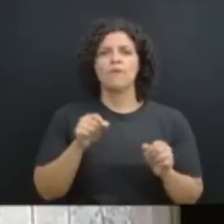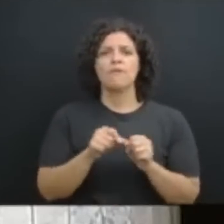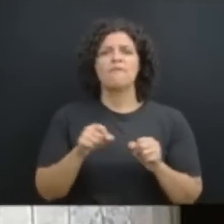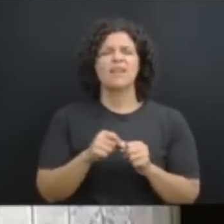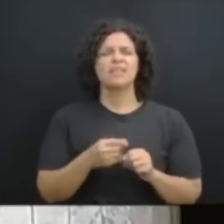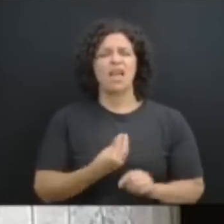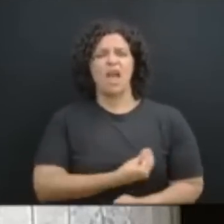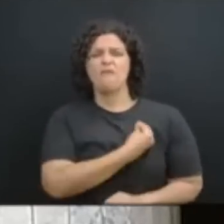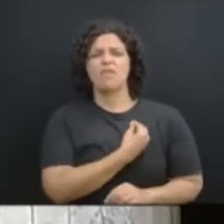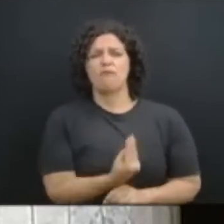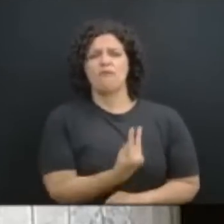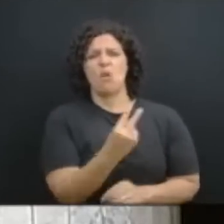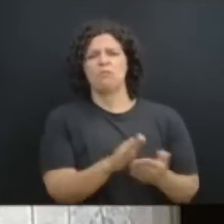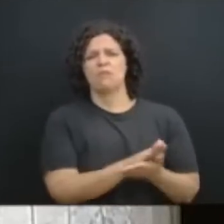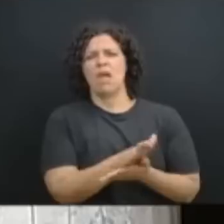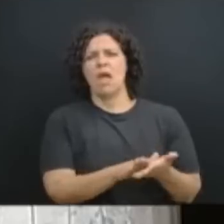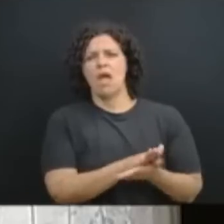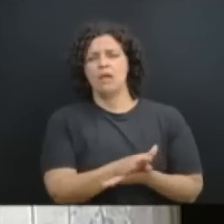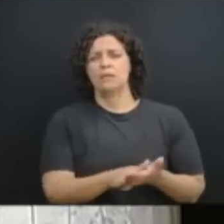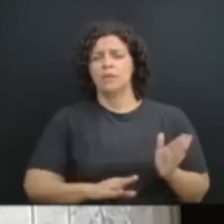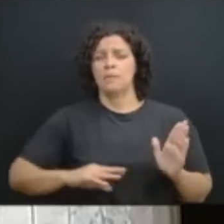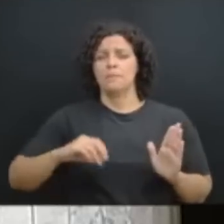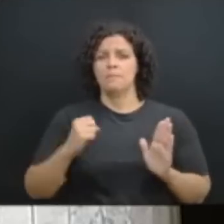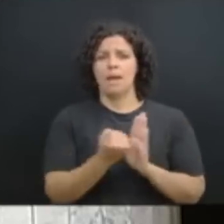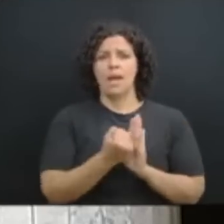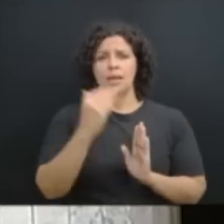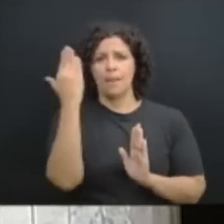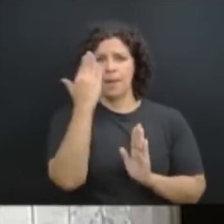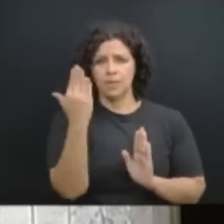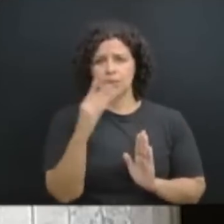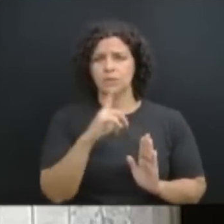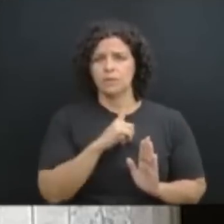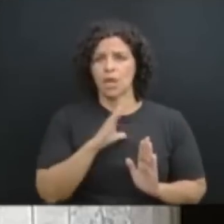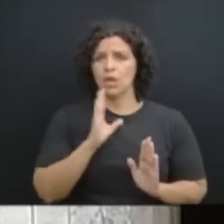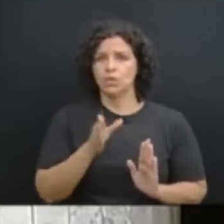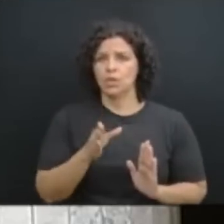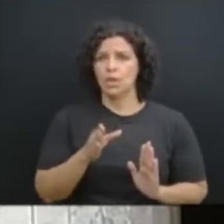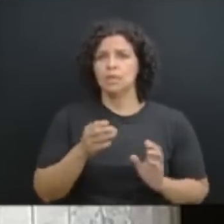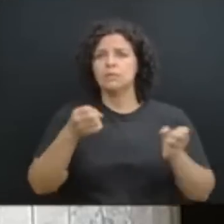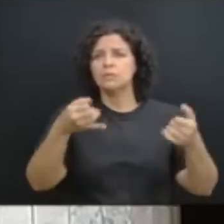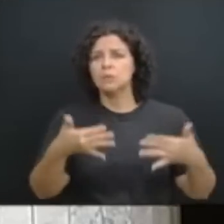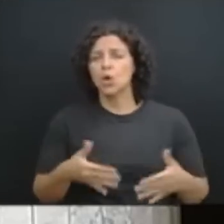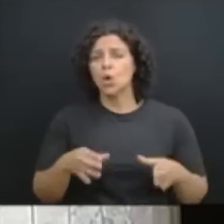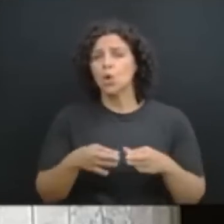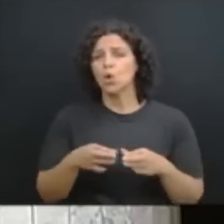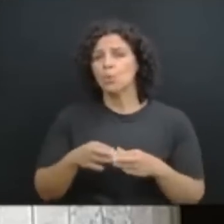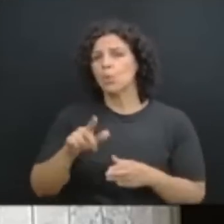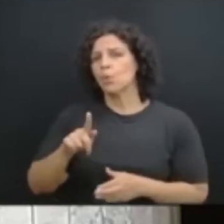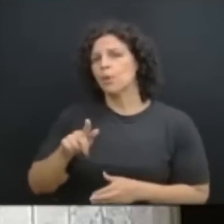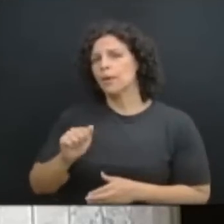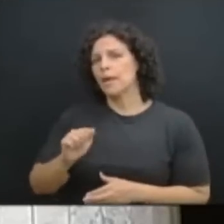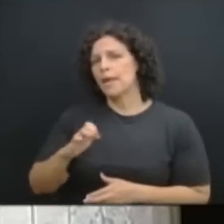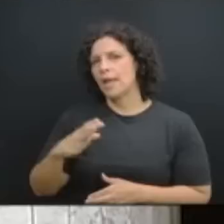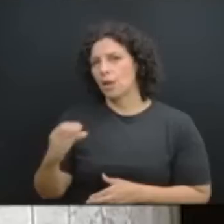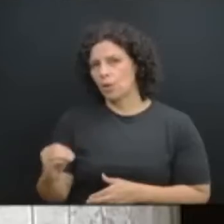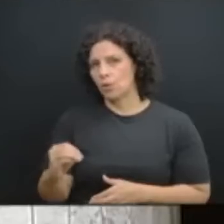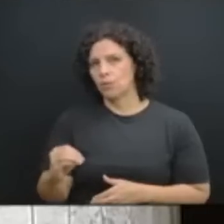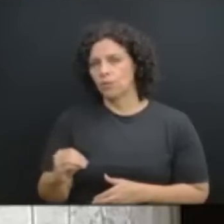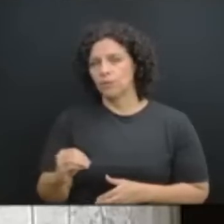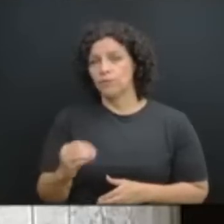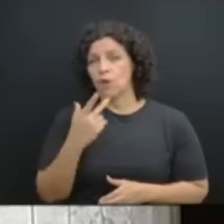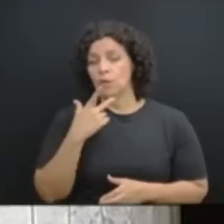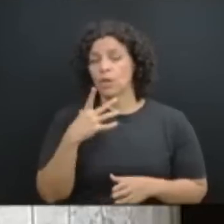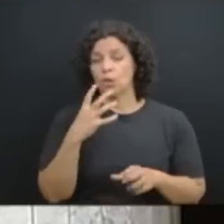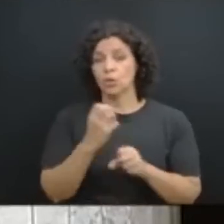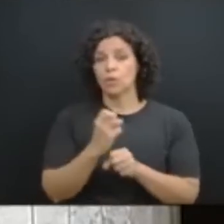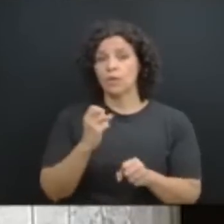vida. A marca que, segundo o GAECO, chegou a